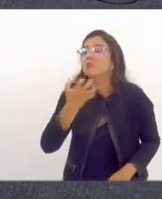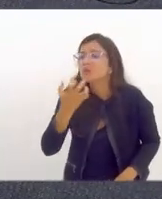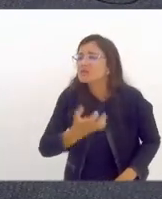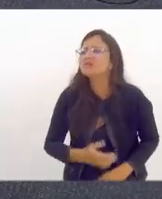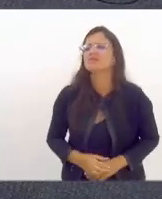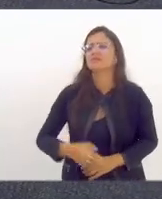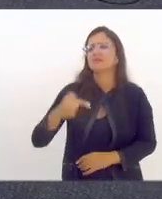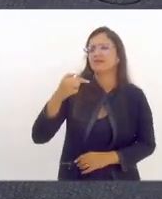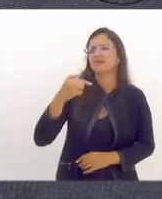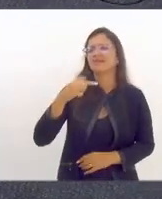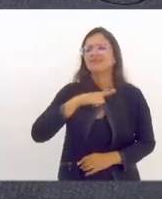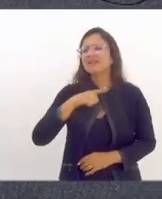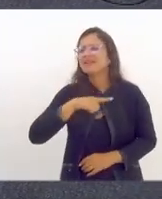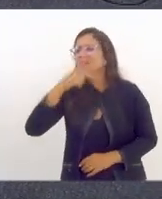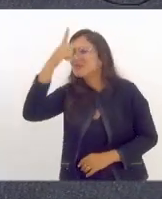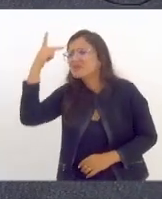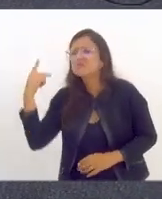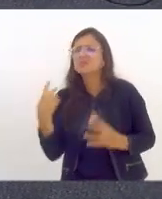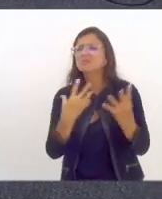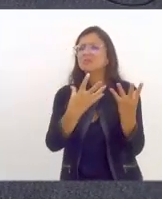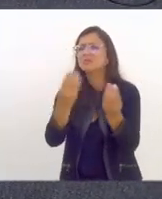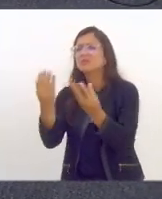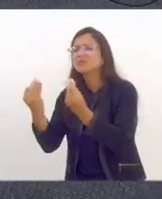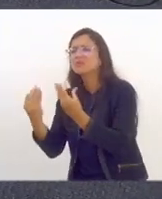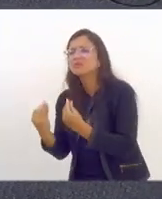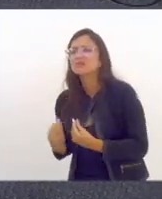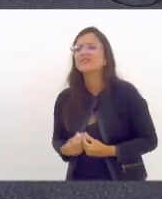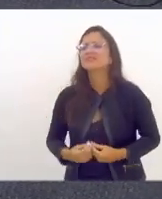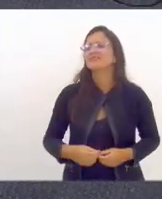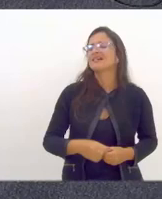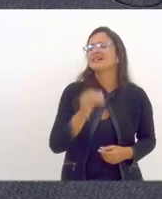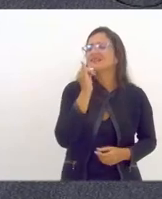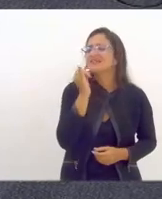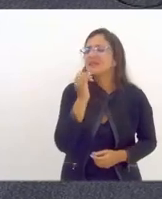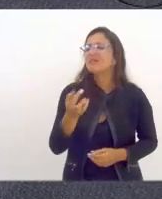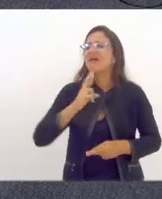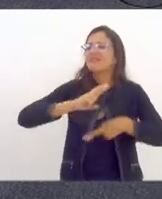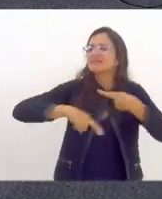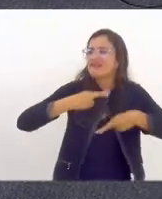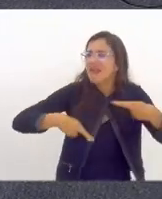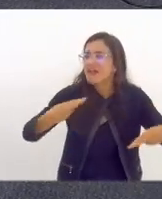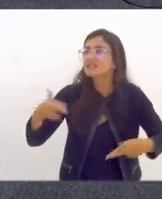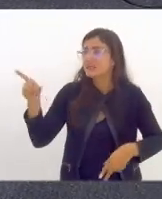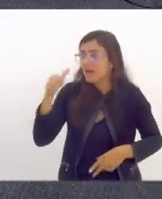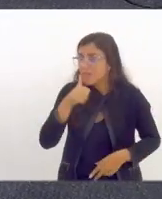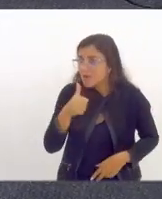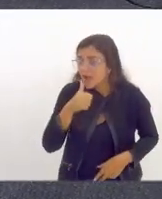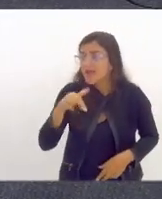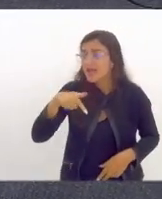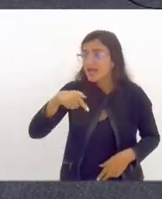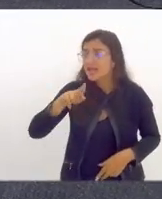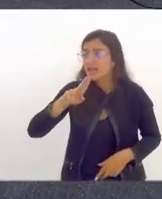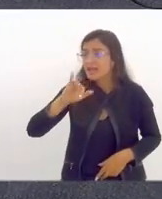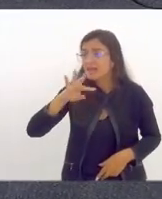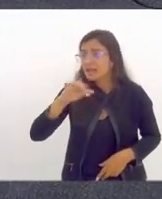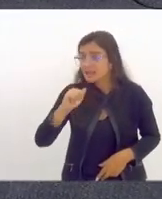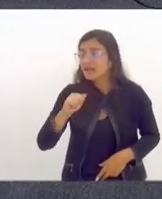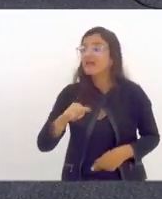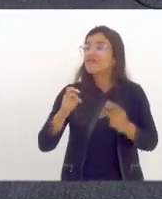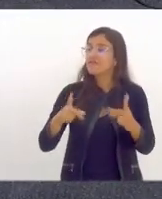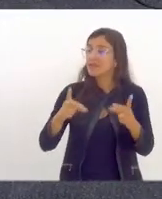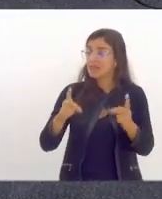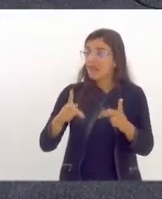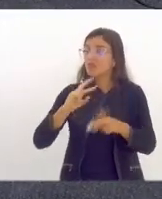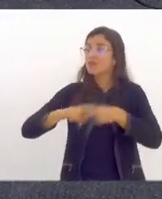Kita construir a tua casa fazendo venda de material reciclável quem quiser ver esse filme Se eu não me engano